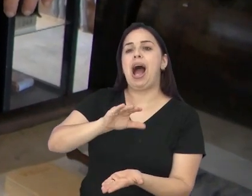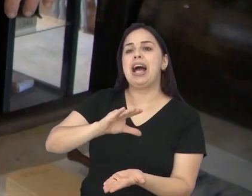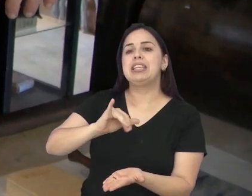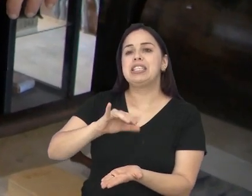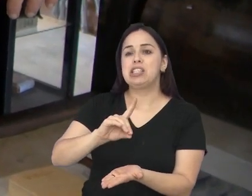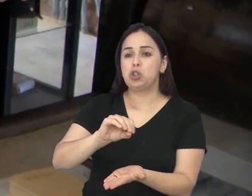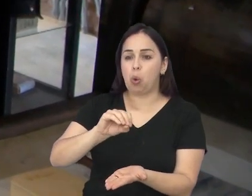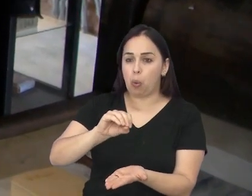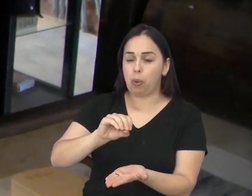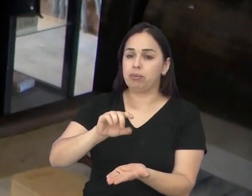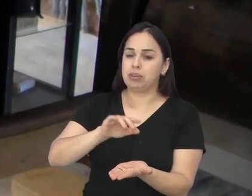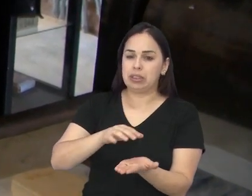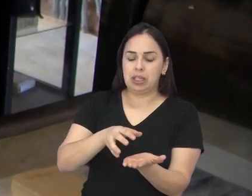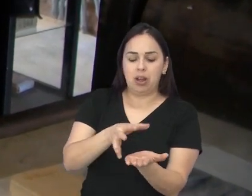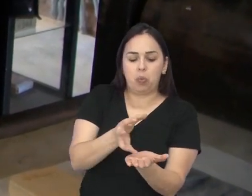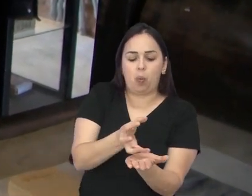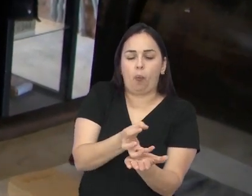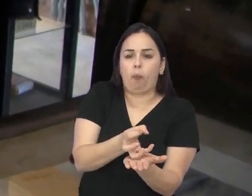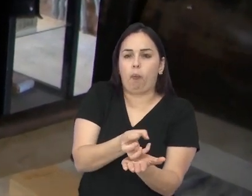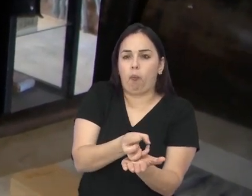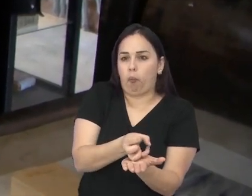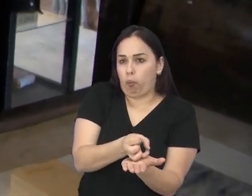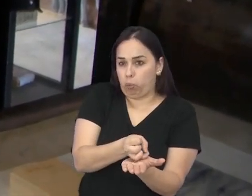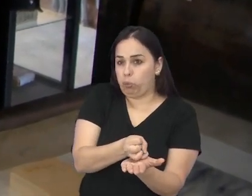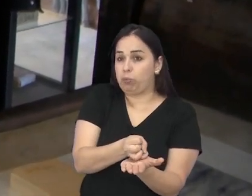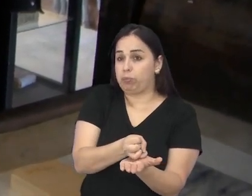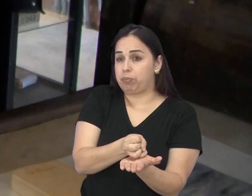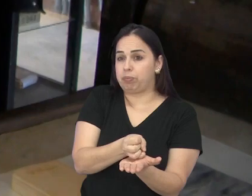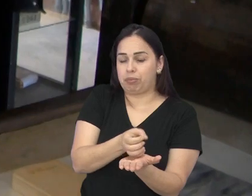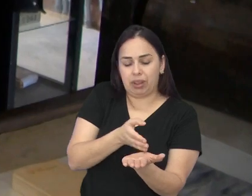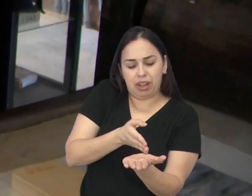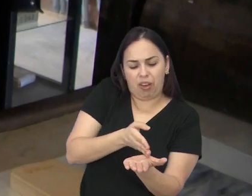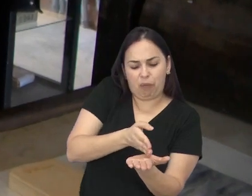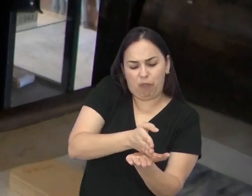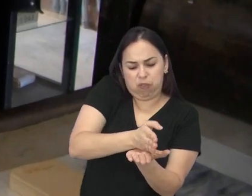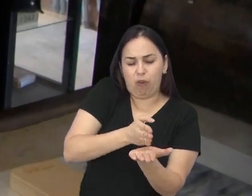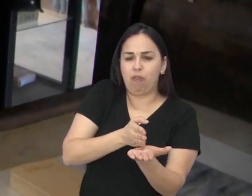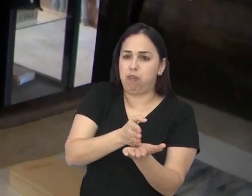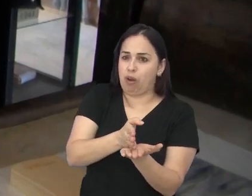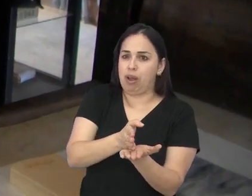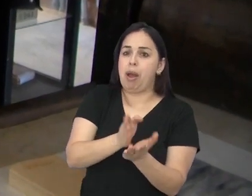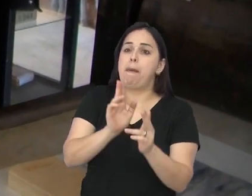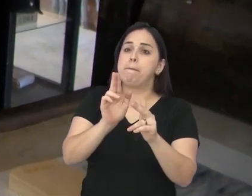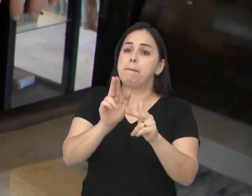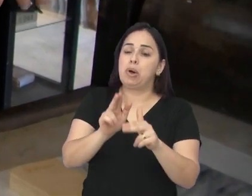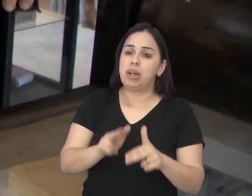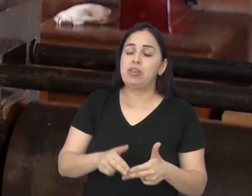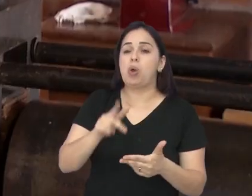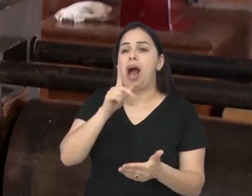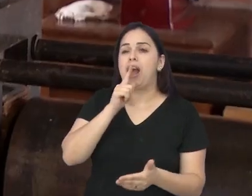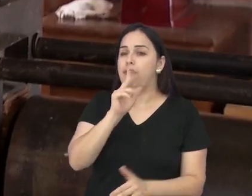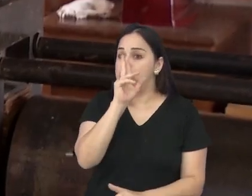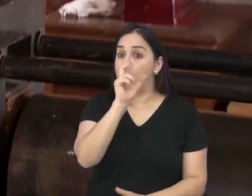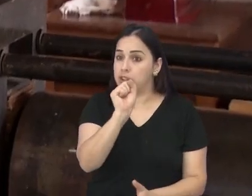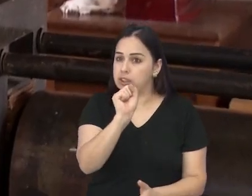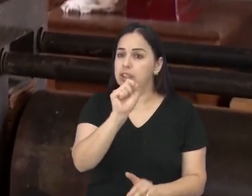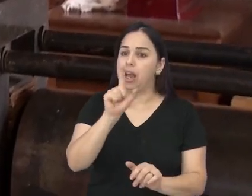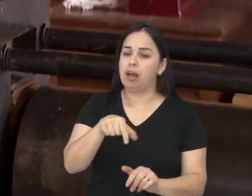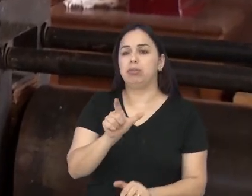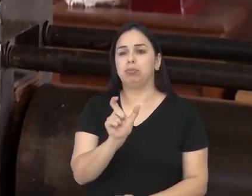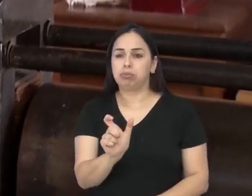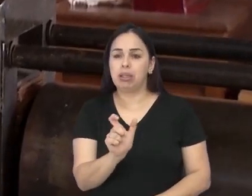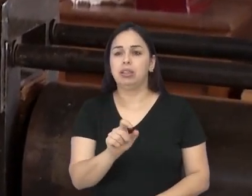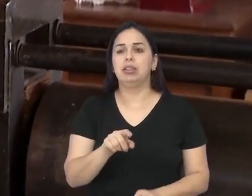e corrói essas linhas são abertas pelo ácido, por isso que chama-se água forte, né? A